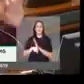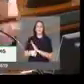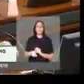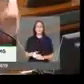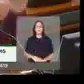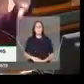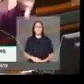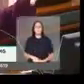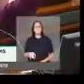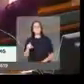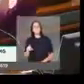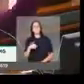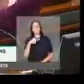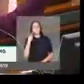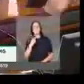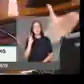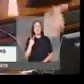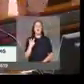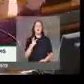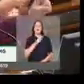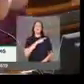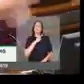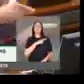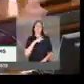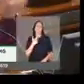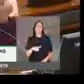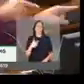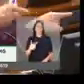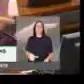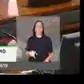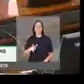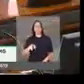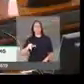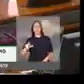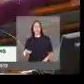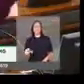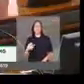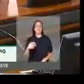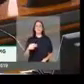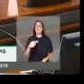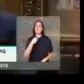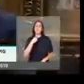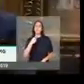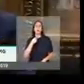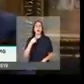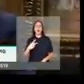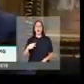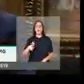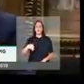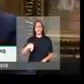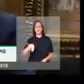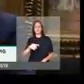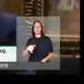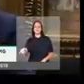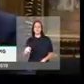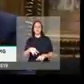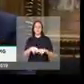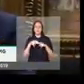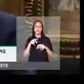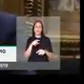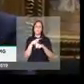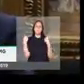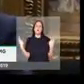ele diz que ele não ele não não tem responsabilidade que a vale não deve ser punida pela pelo assassinato de